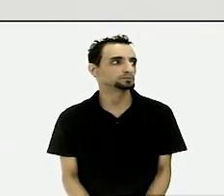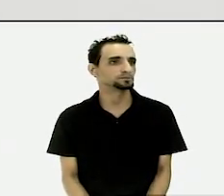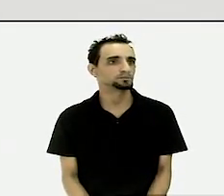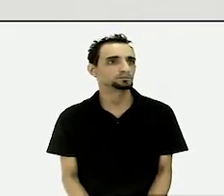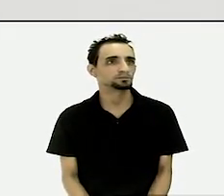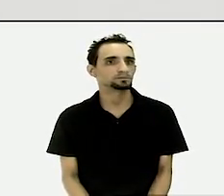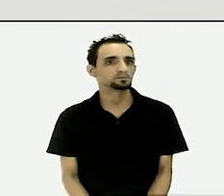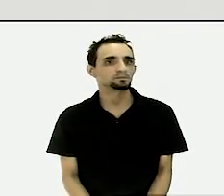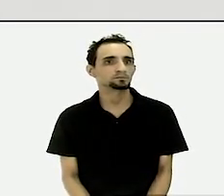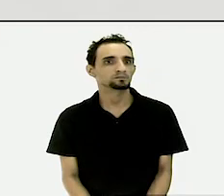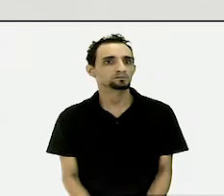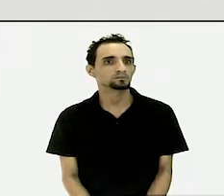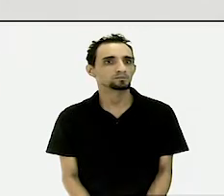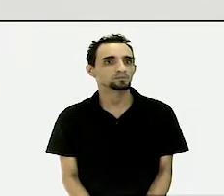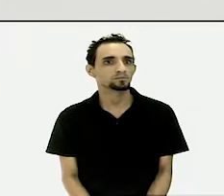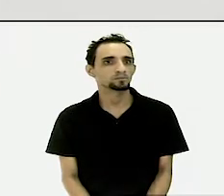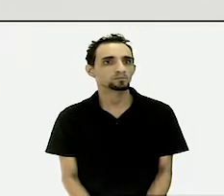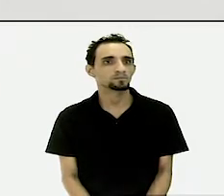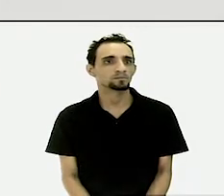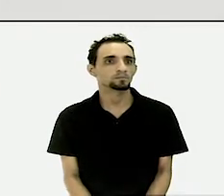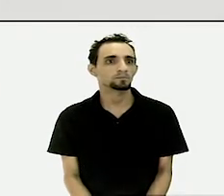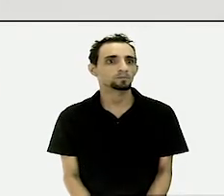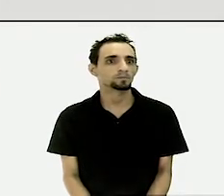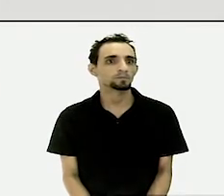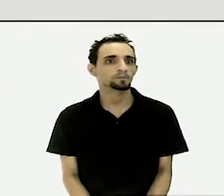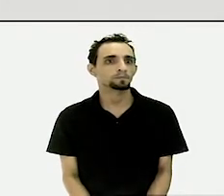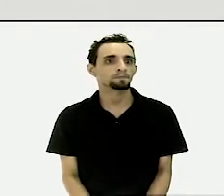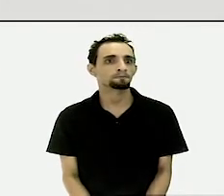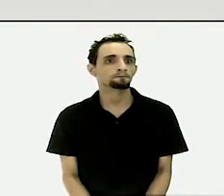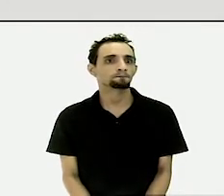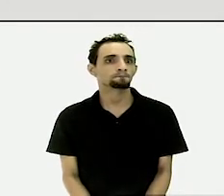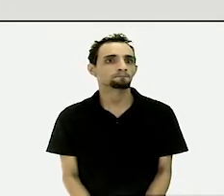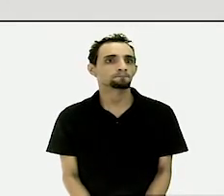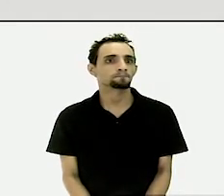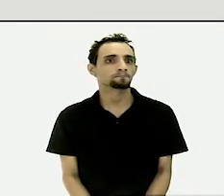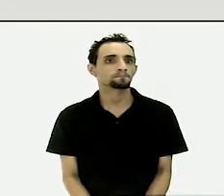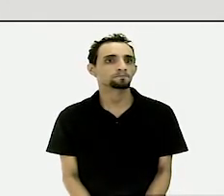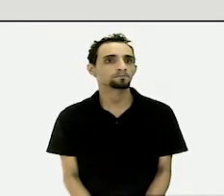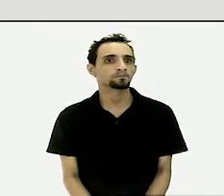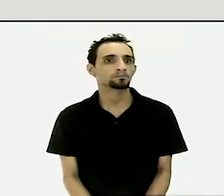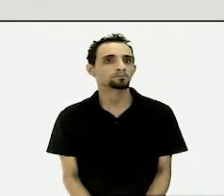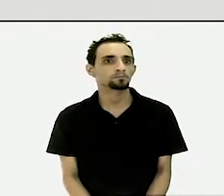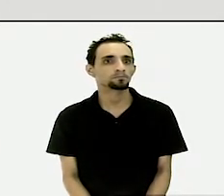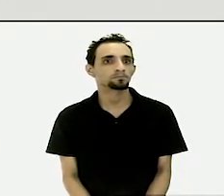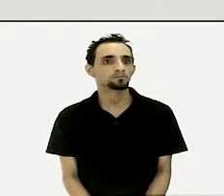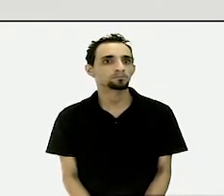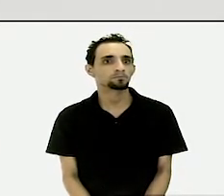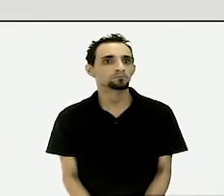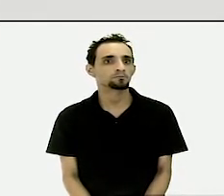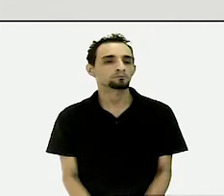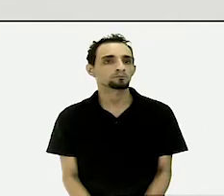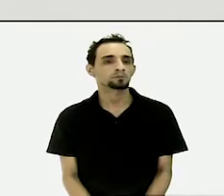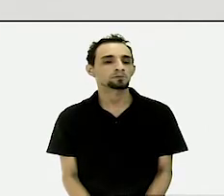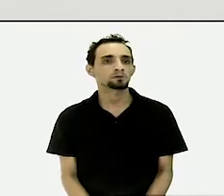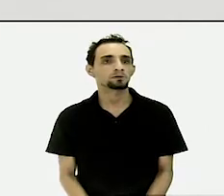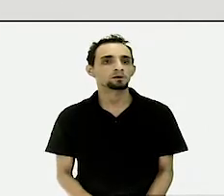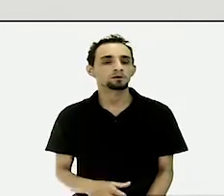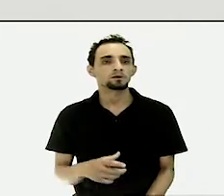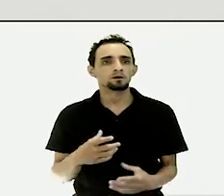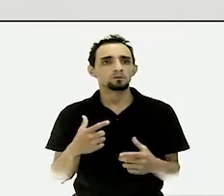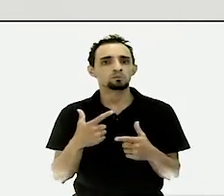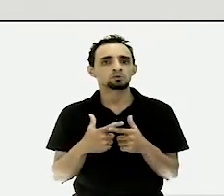aqui. Sim. Até no primeiro dia que nós discutimos o assunto, uma pessoa estava ouvindo. Olha como que é. As pessoas acham que não, mas muita gente ouve a